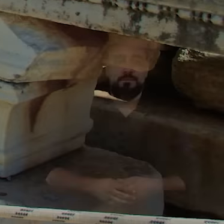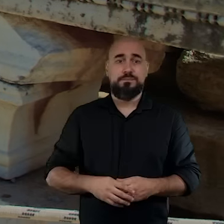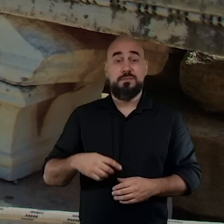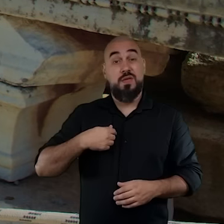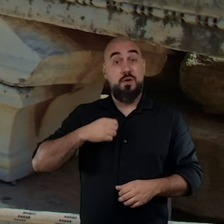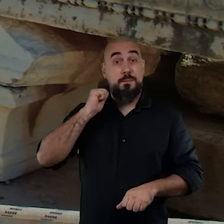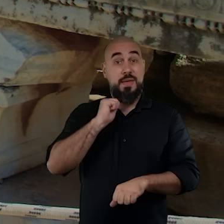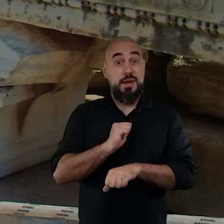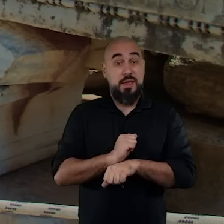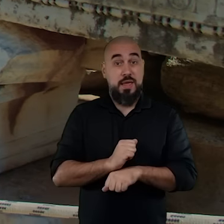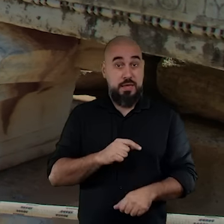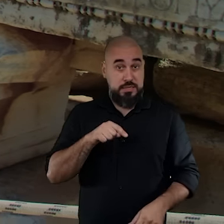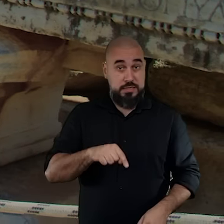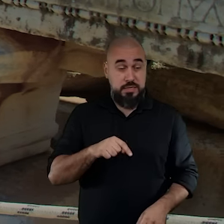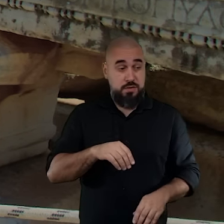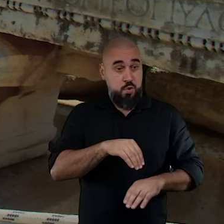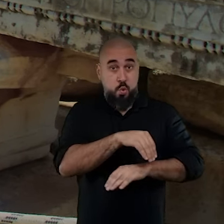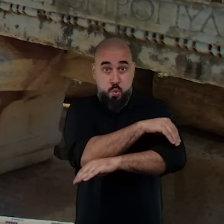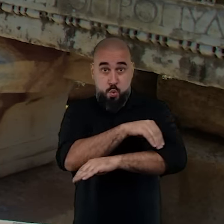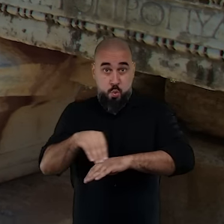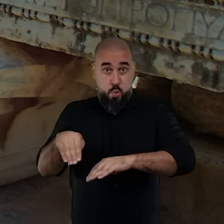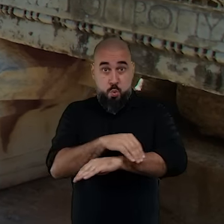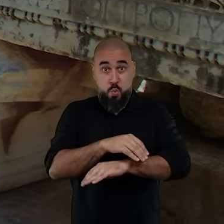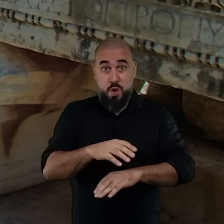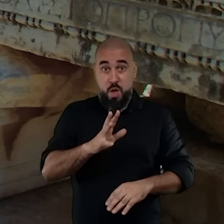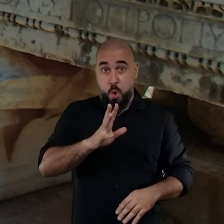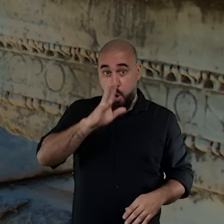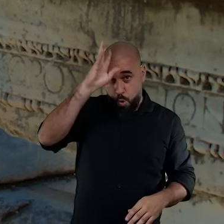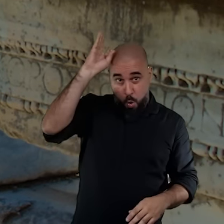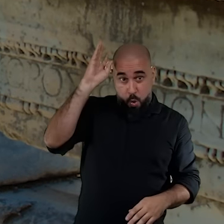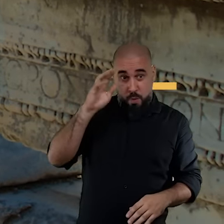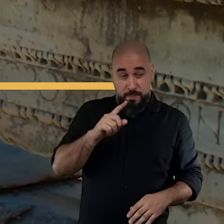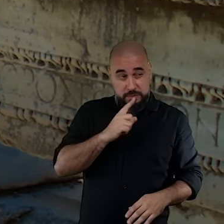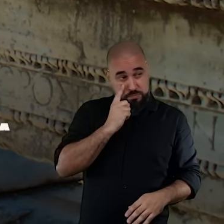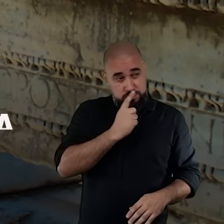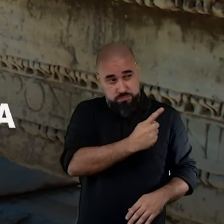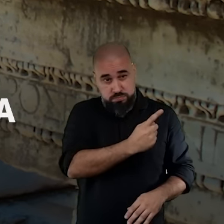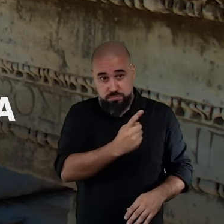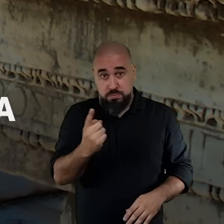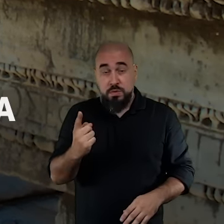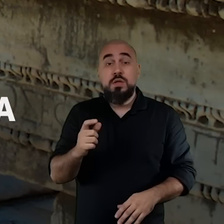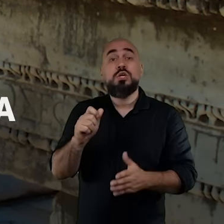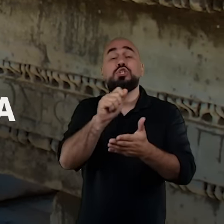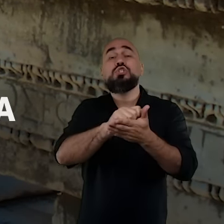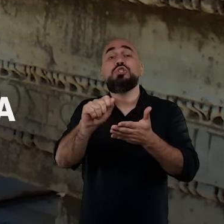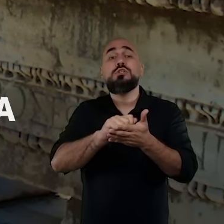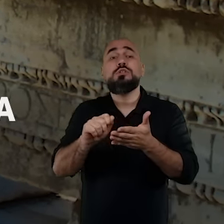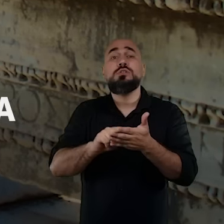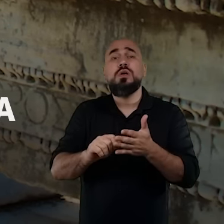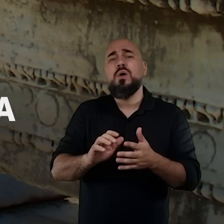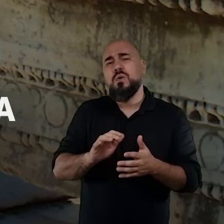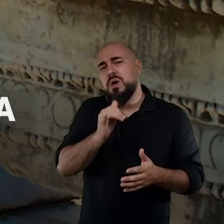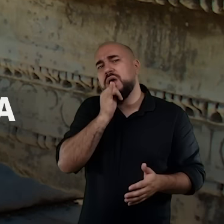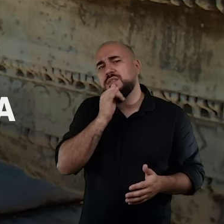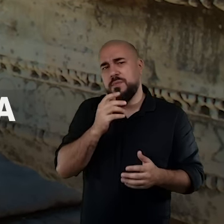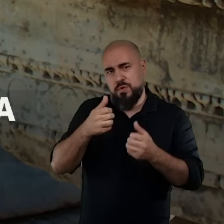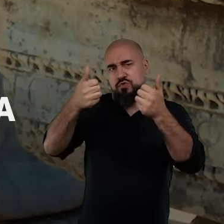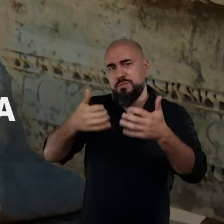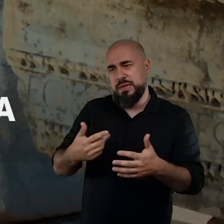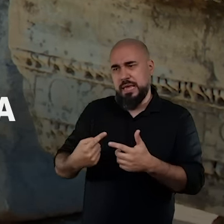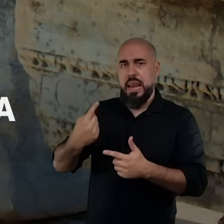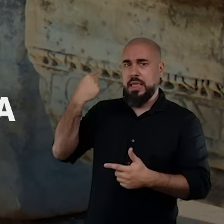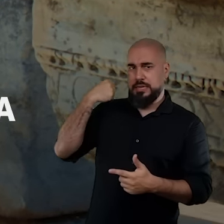Eu parei agora nesse momento aqui da rua romana para mostrar essa inscrição que ilustra aquilo que eu expliquei lá atrás.